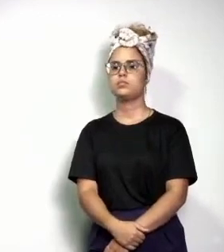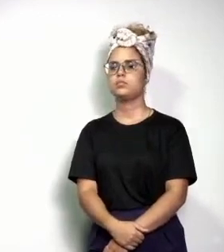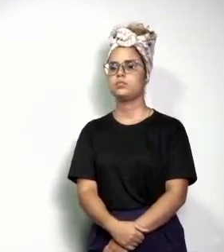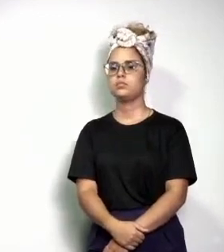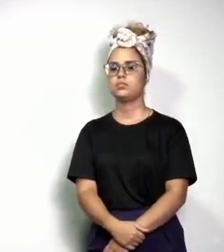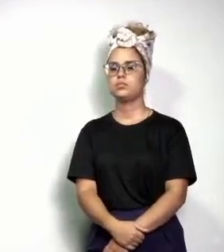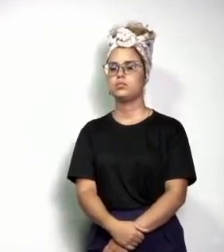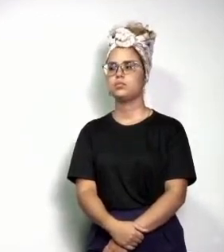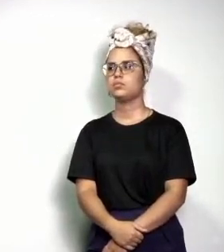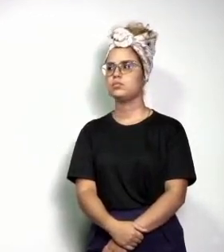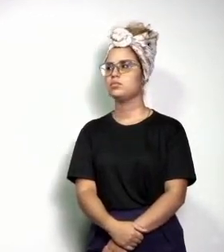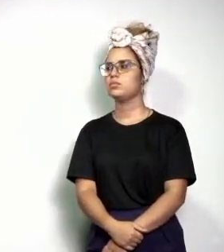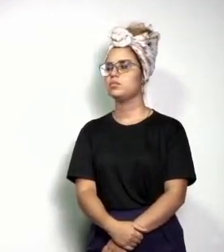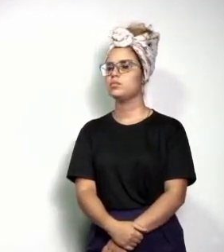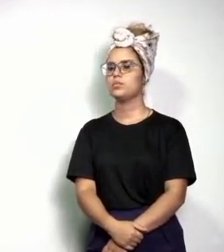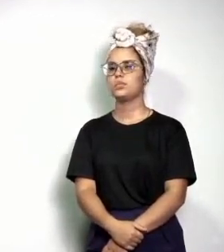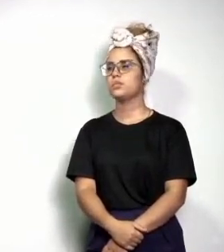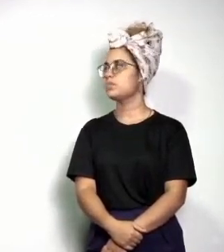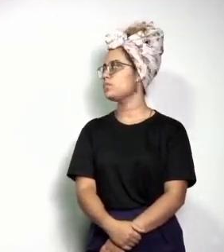Isso.